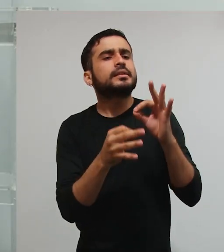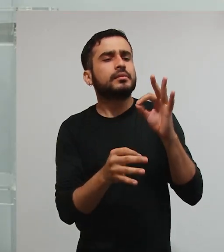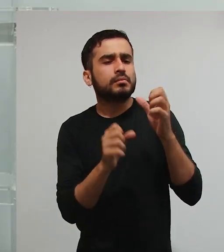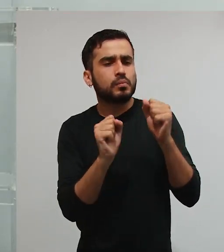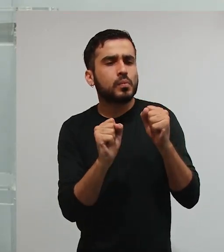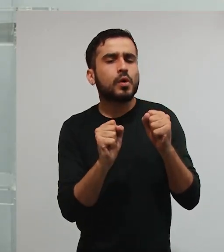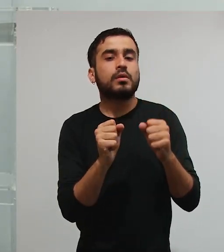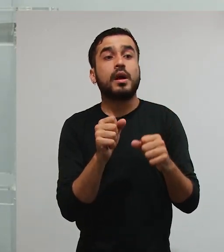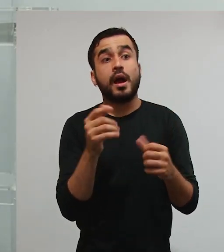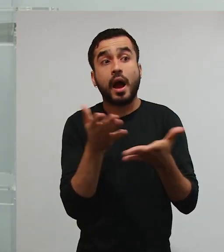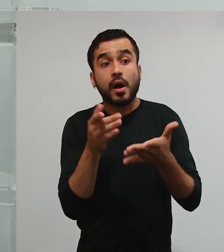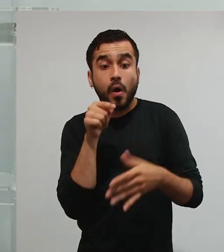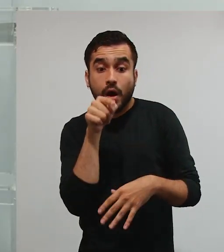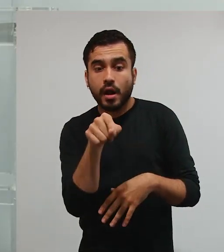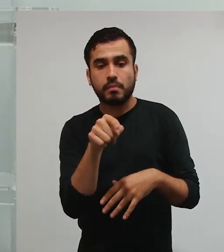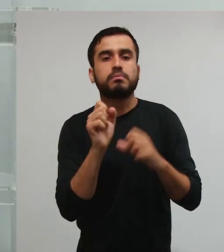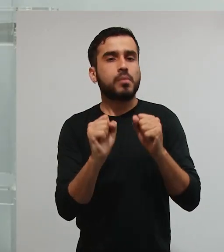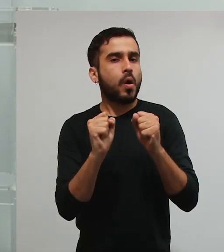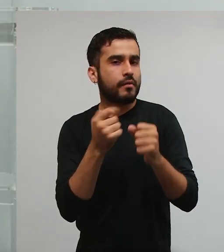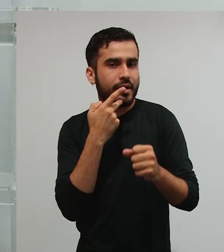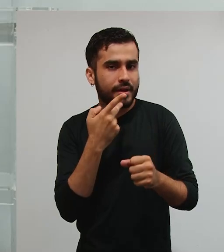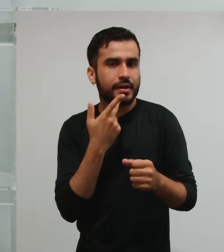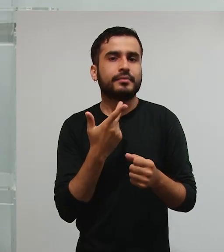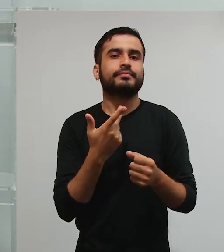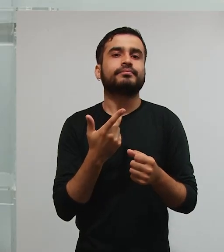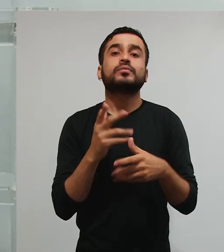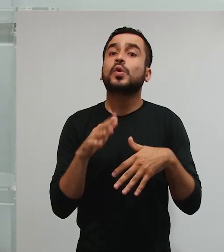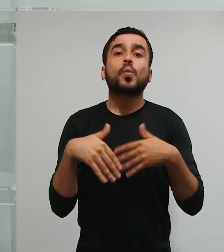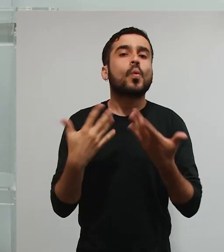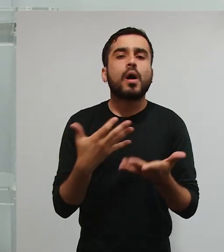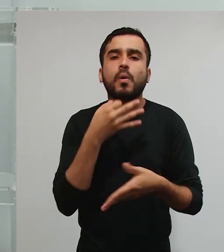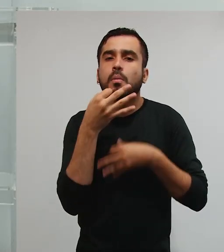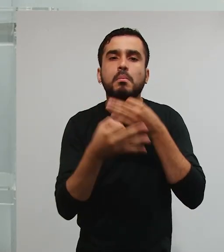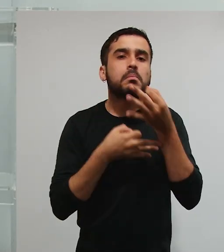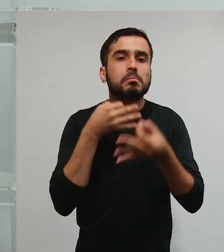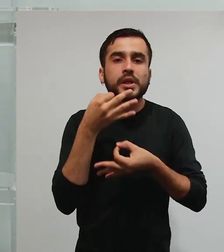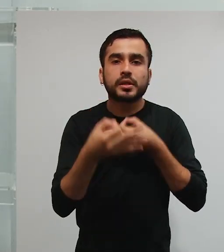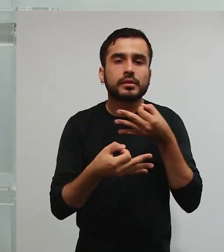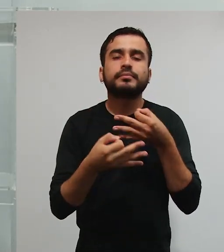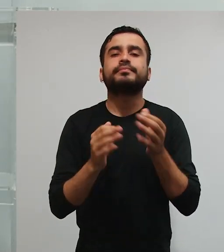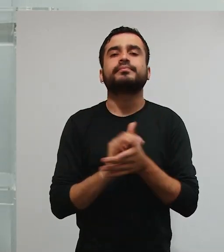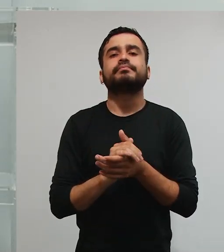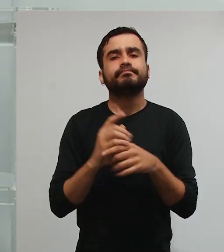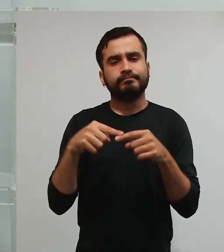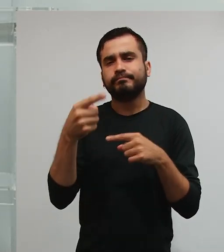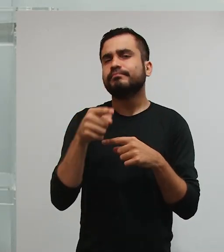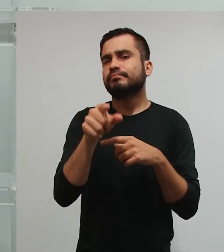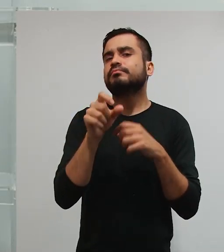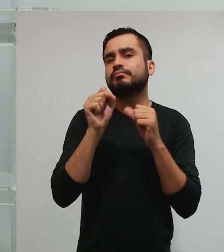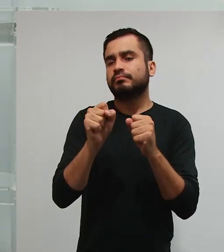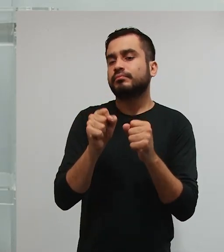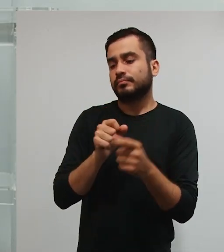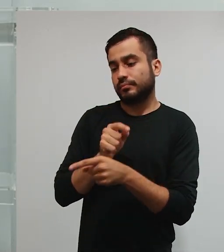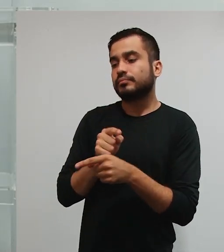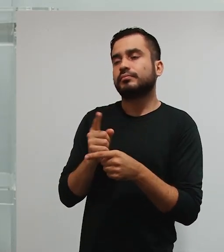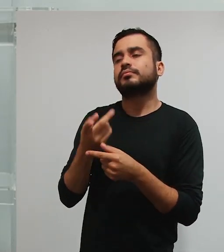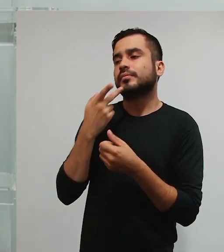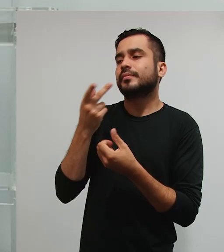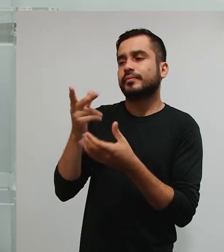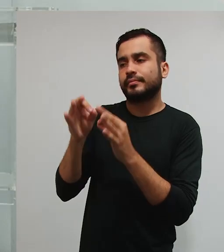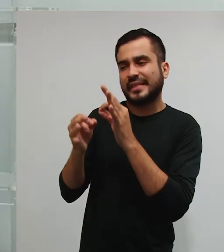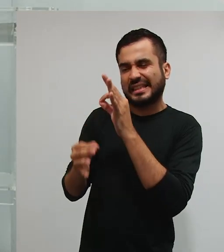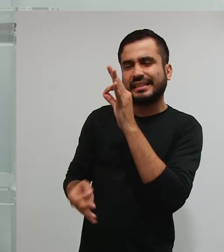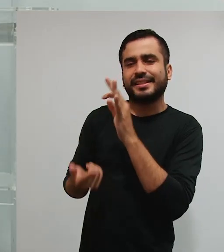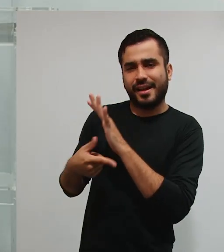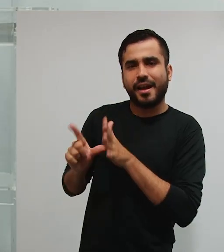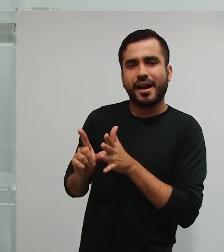disso? Ou agora é a vez de fulano. Quais são as suas considerações? Depois você pode até voltar para a pessoa que pediu a palavra ou aquela